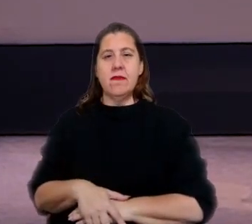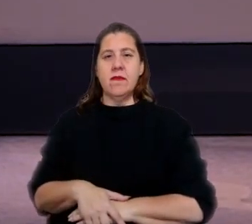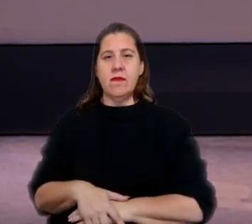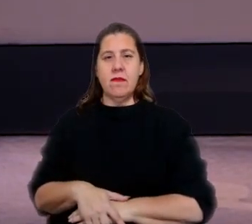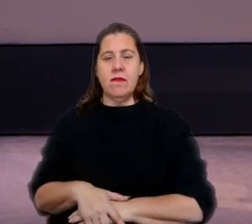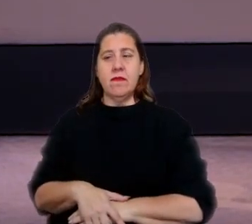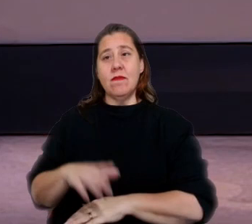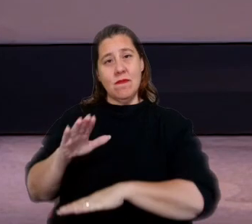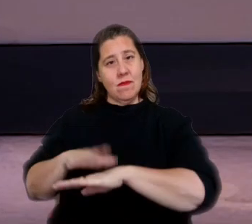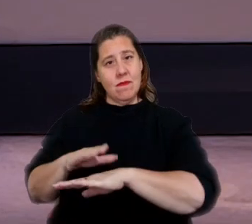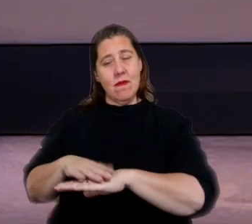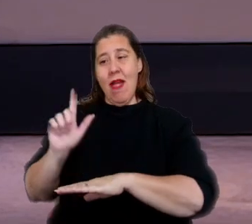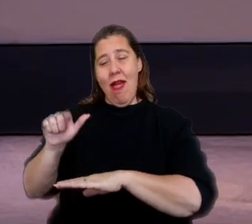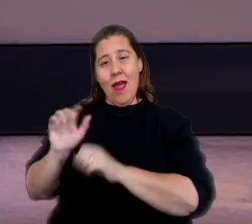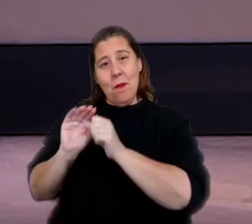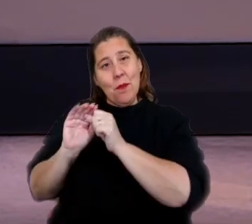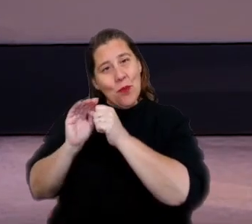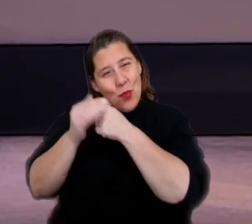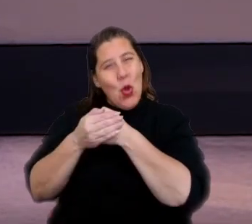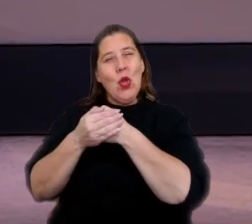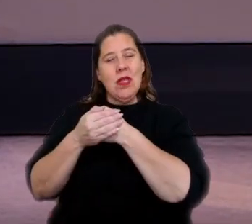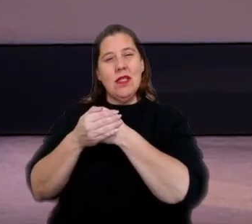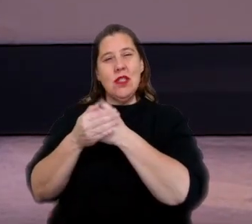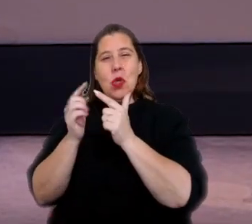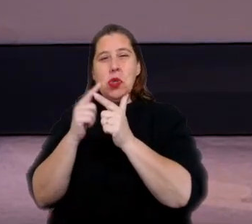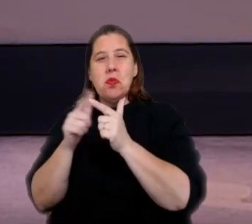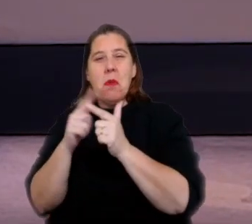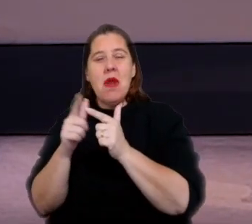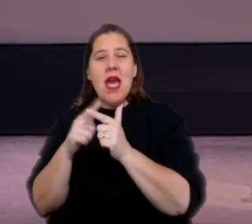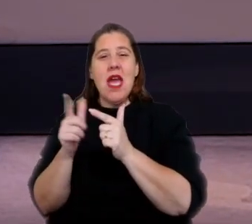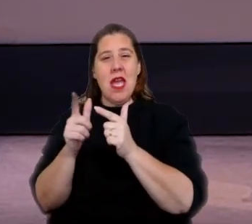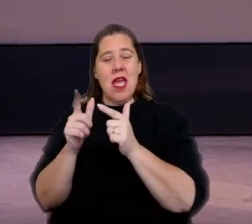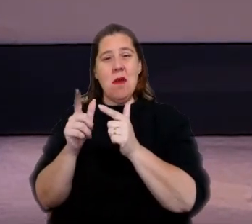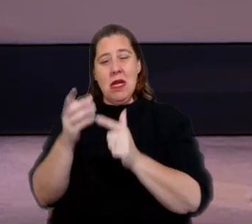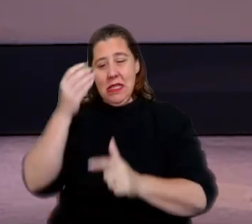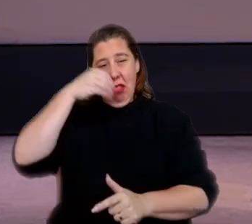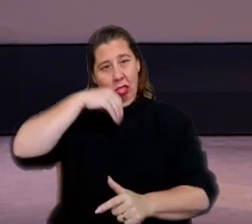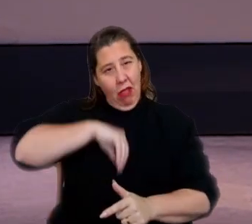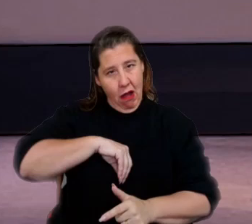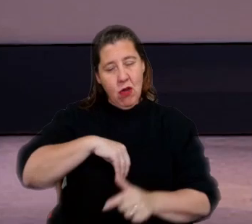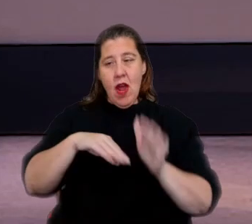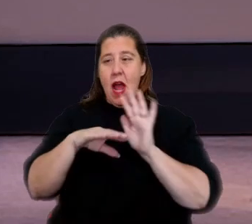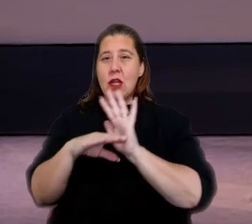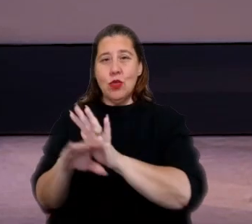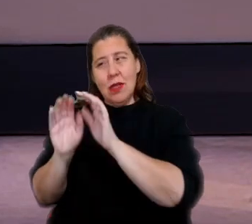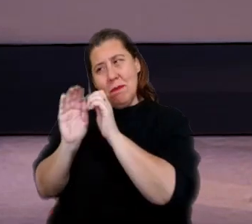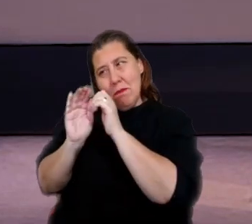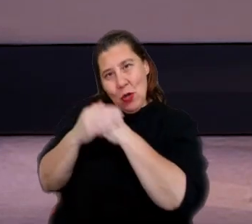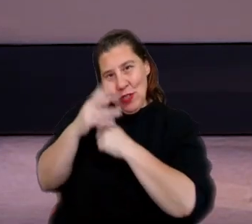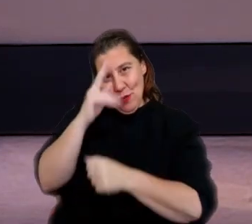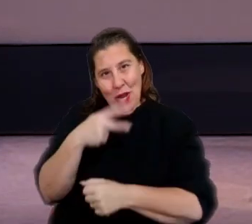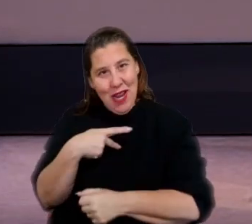está ali, e uma das funções dela é proteger, né, os conflitos, ele ajuda